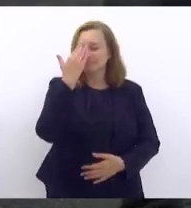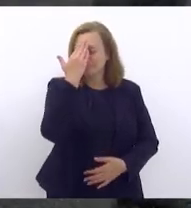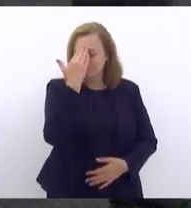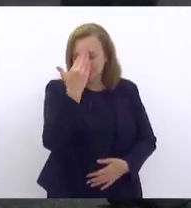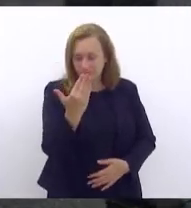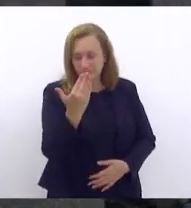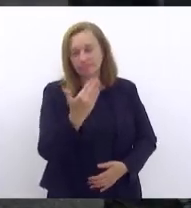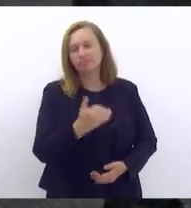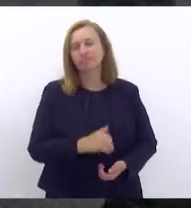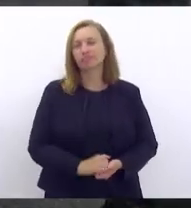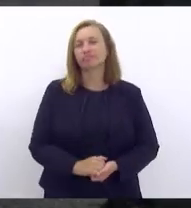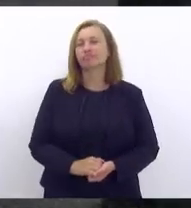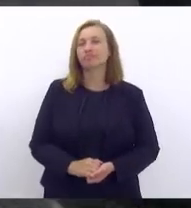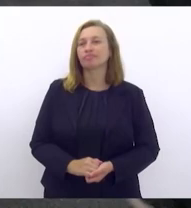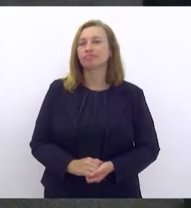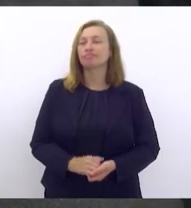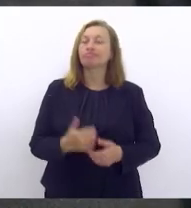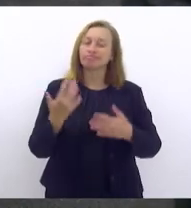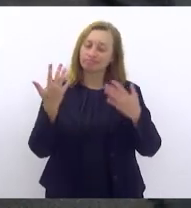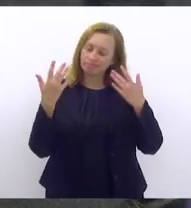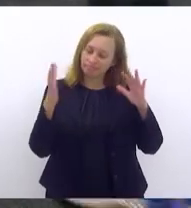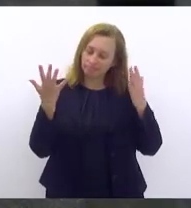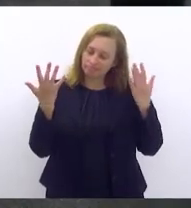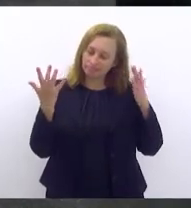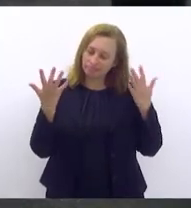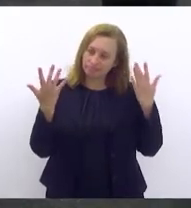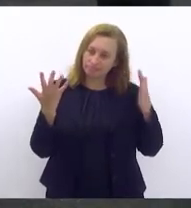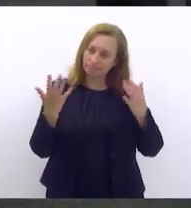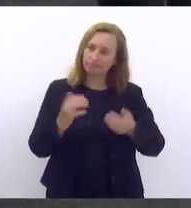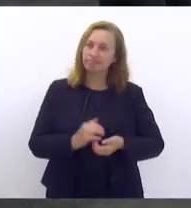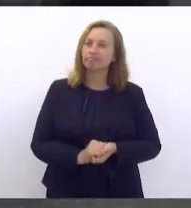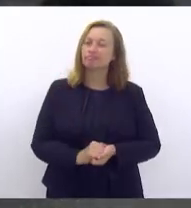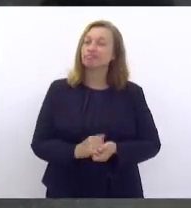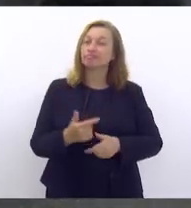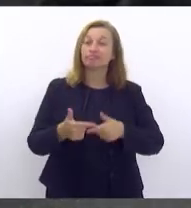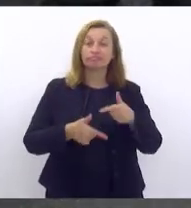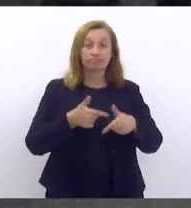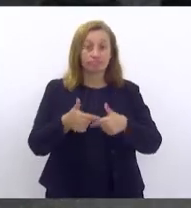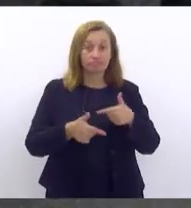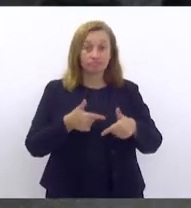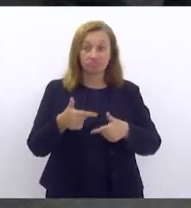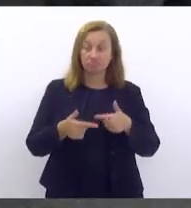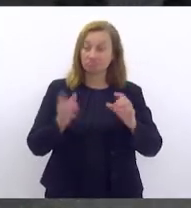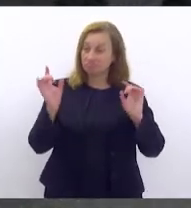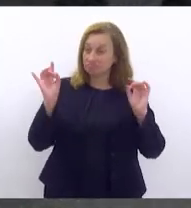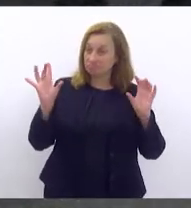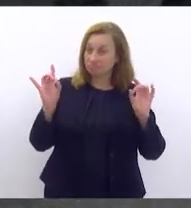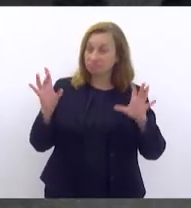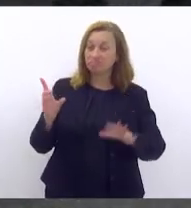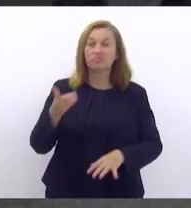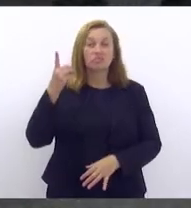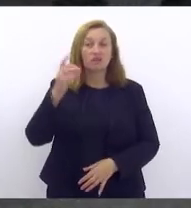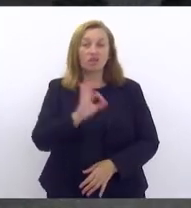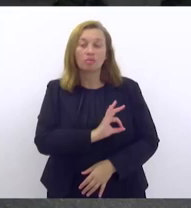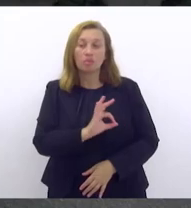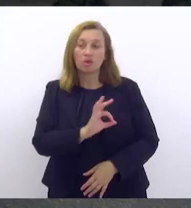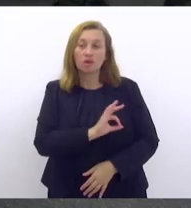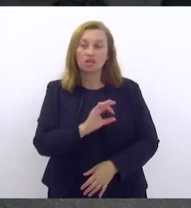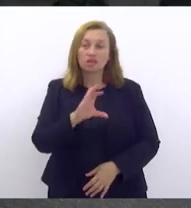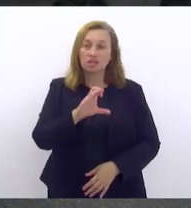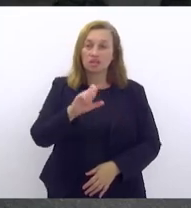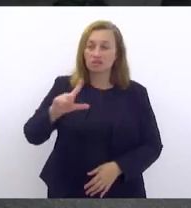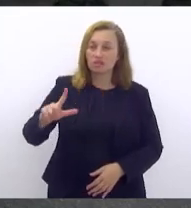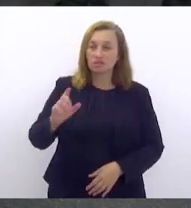agradecimento e deixar também meus aplausos pelo excelente trabalho que a Polícia Civil do Estado do Rio de Janeiro